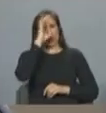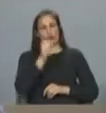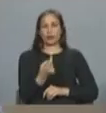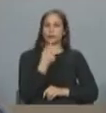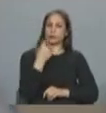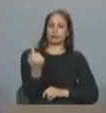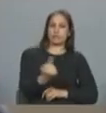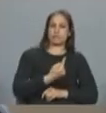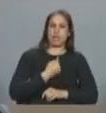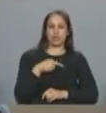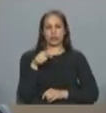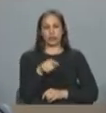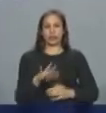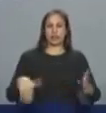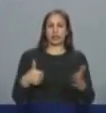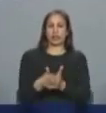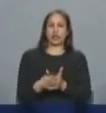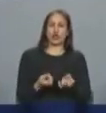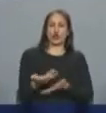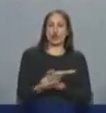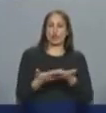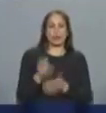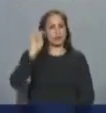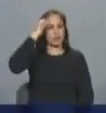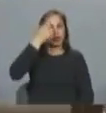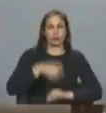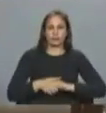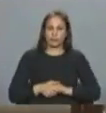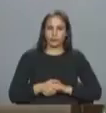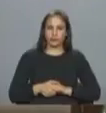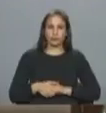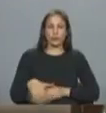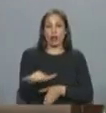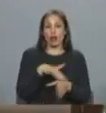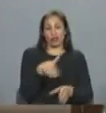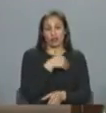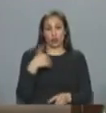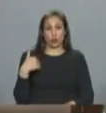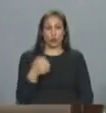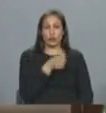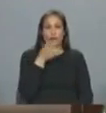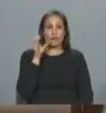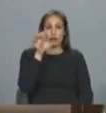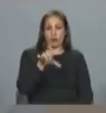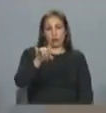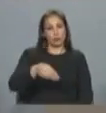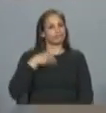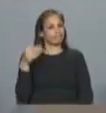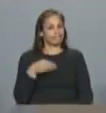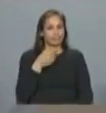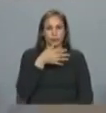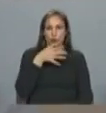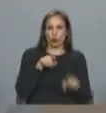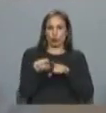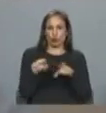travar a economia da ilha do faial o setor de ração no faial também é uma preocupação para o deputado do pcp verificam os